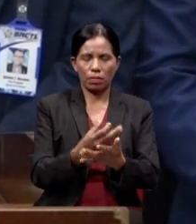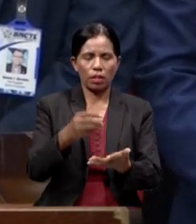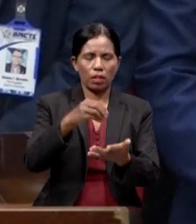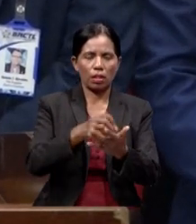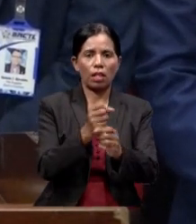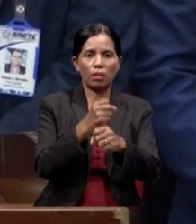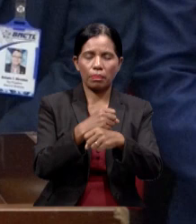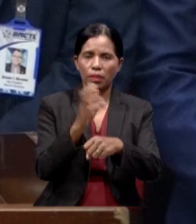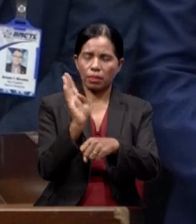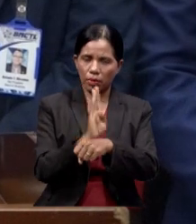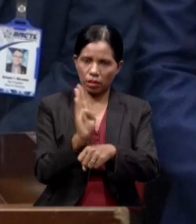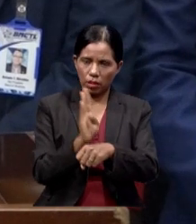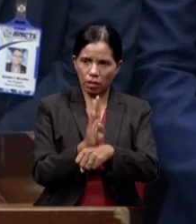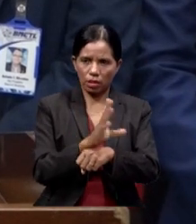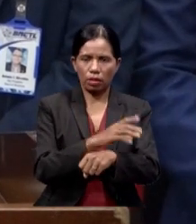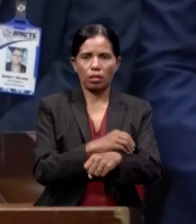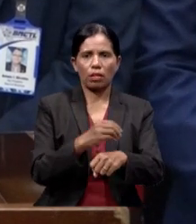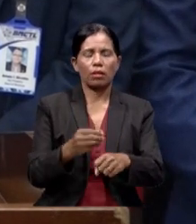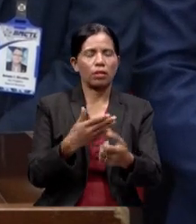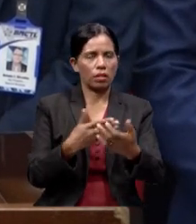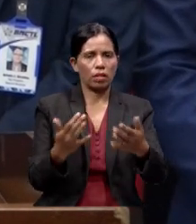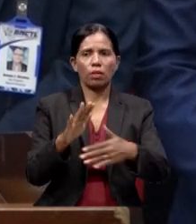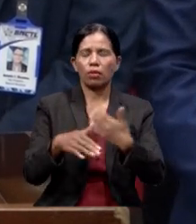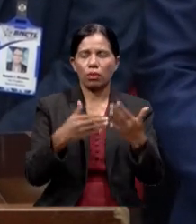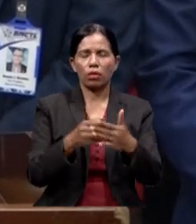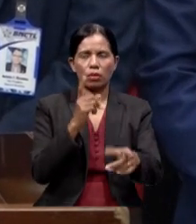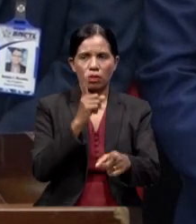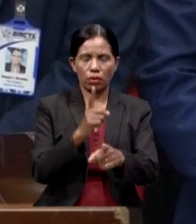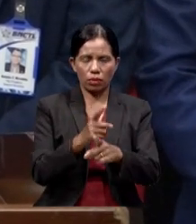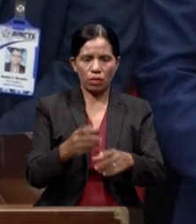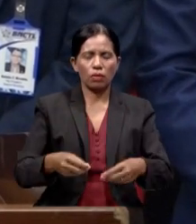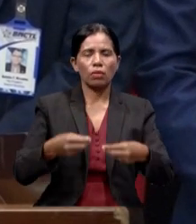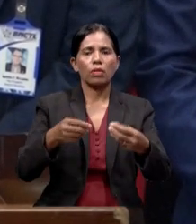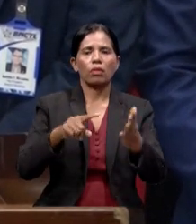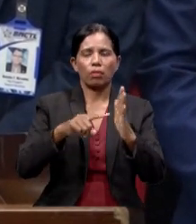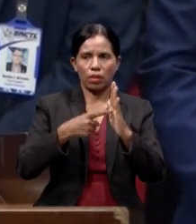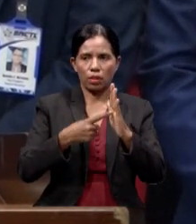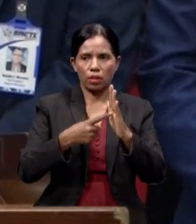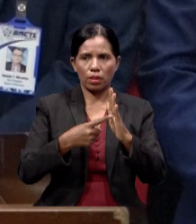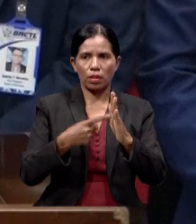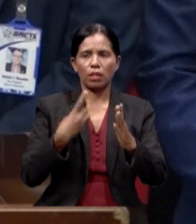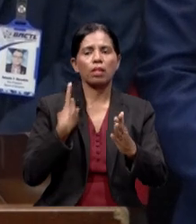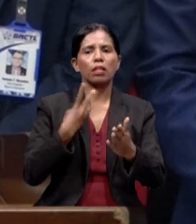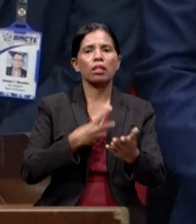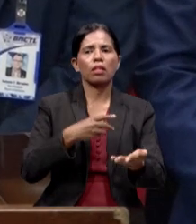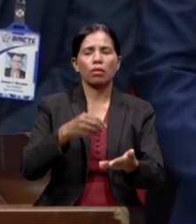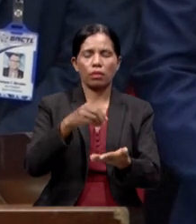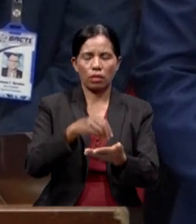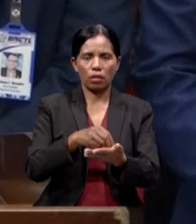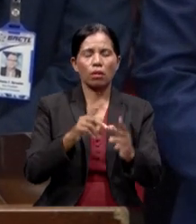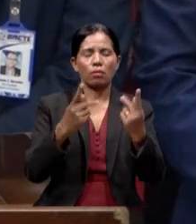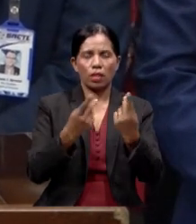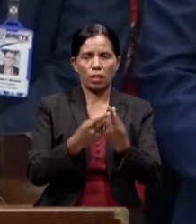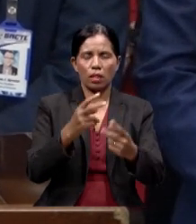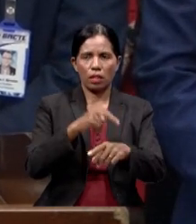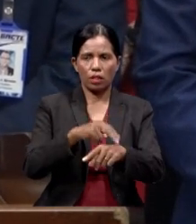custo capital operação ba sessão seren de certeza a nessa foi uma rua ita companhia nacional